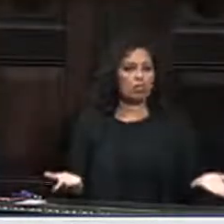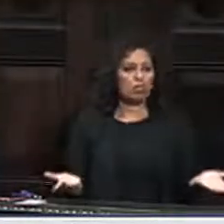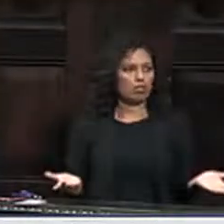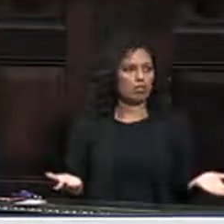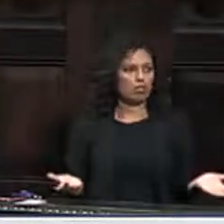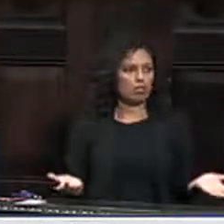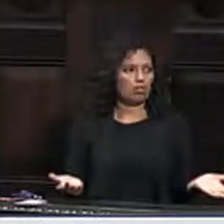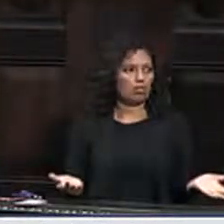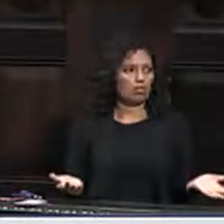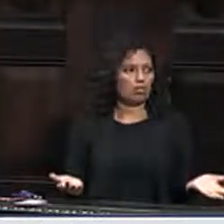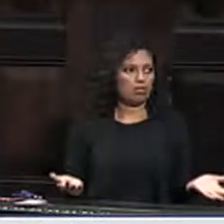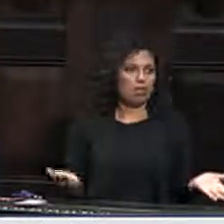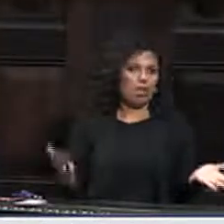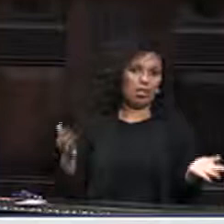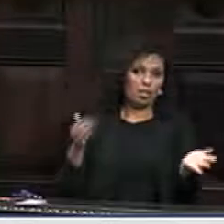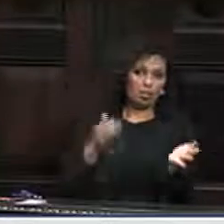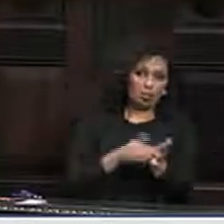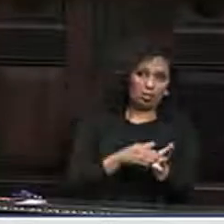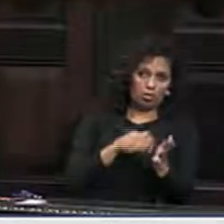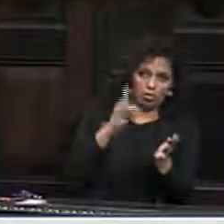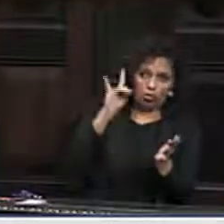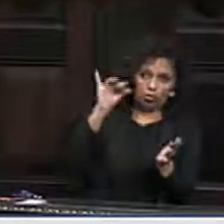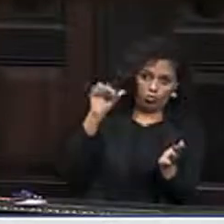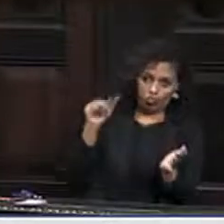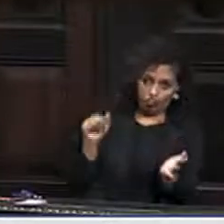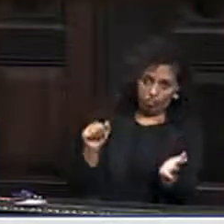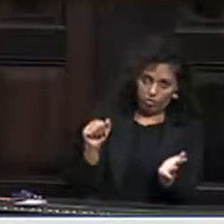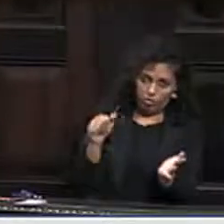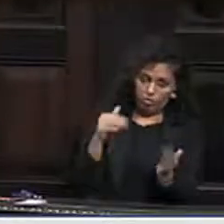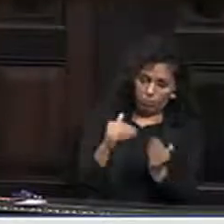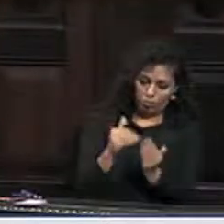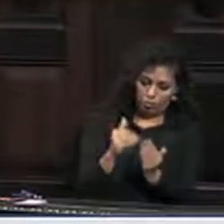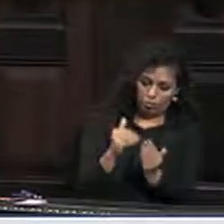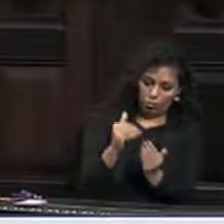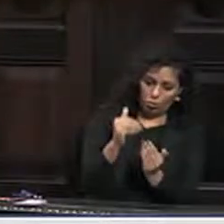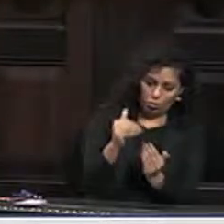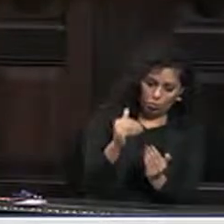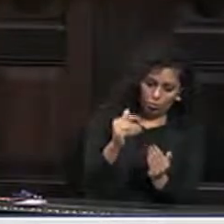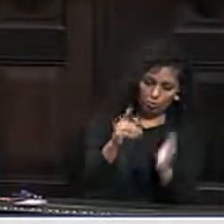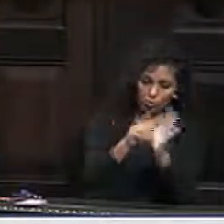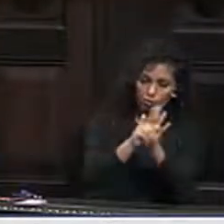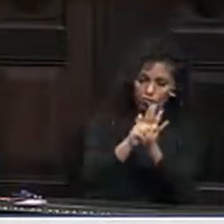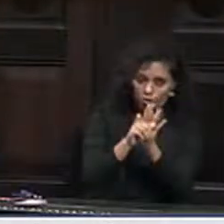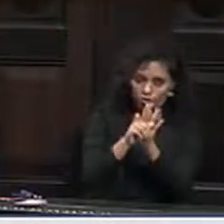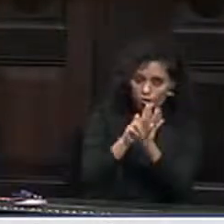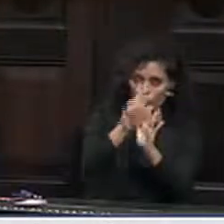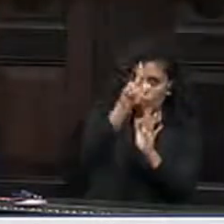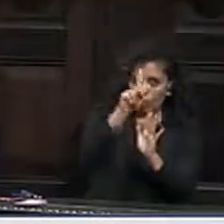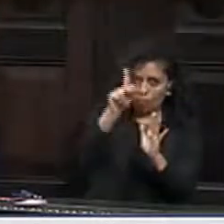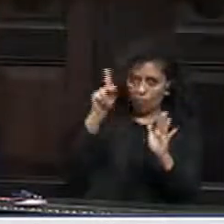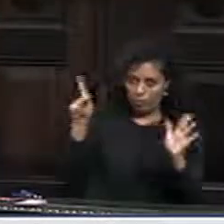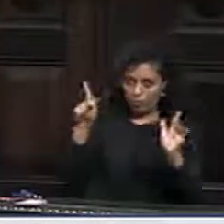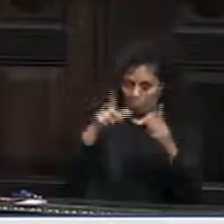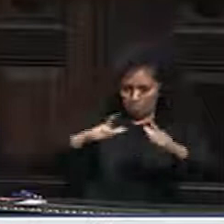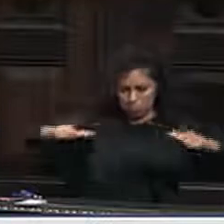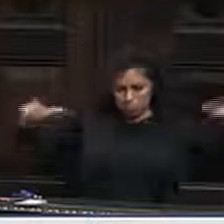até o momento que o projeto foi se esvaziando. Mas antes